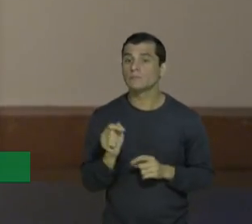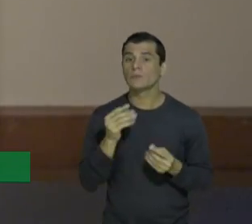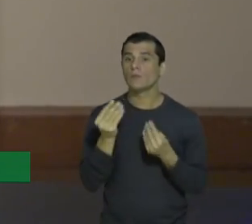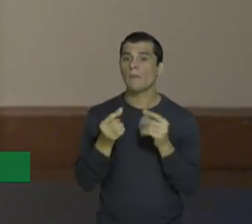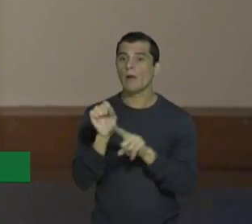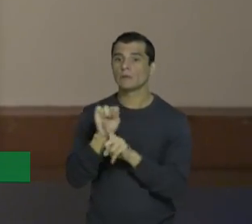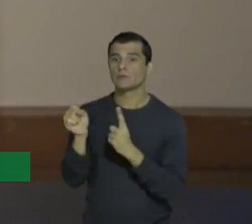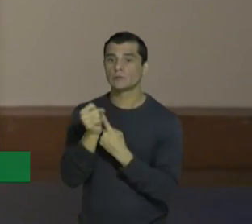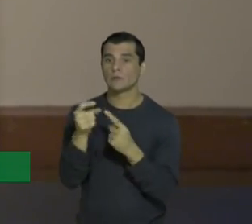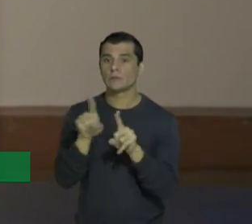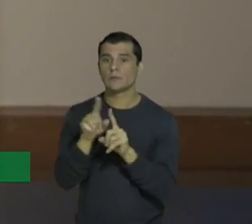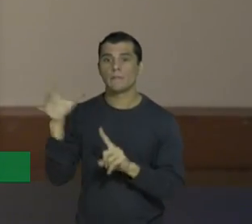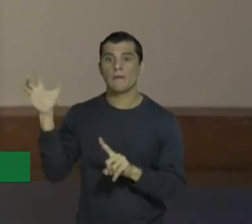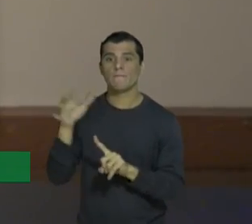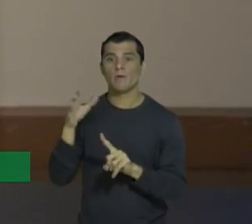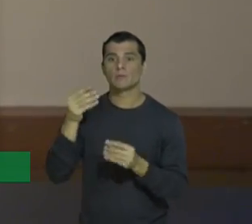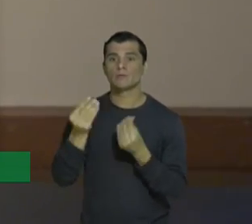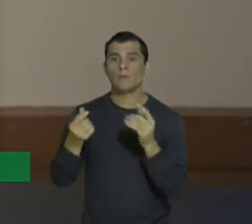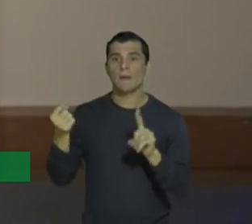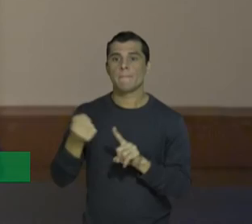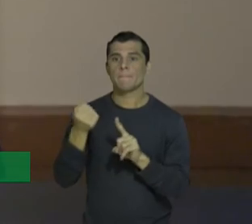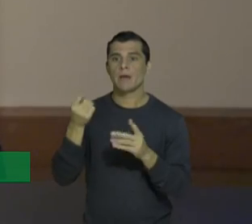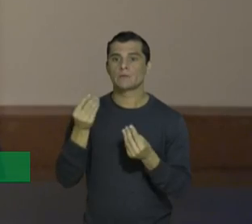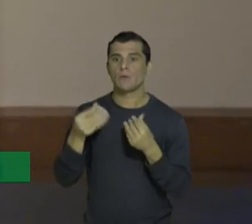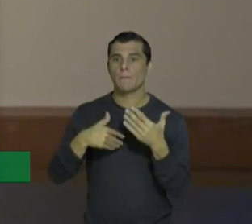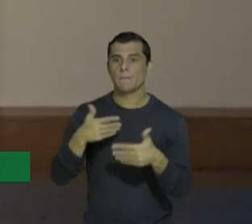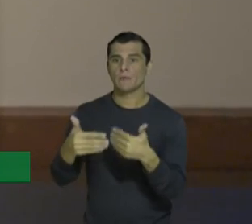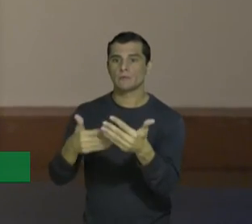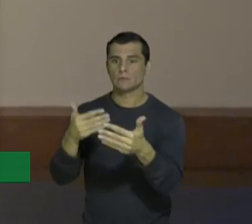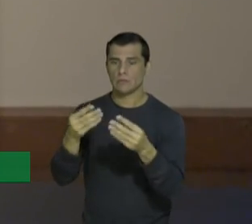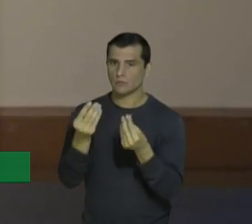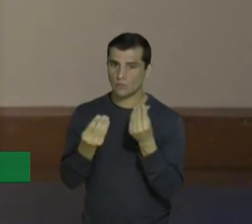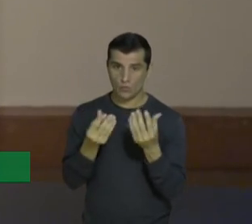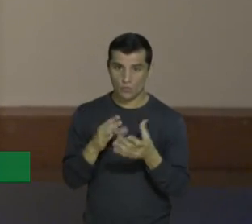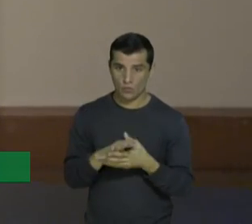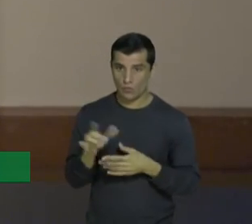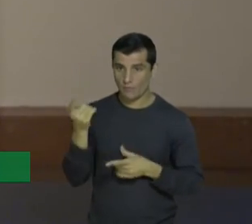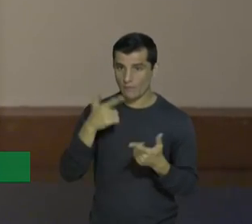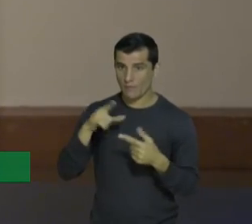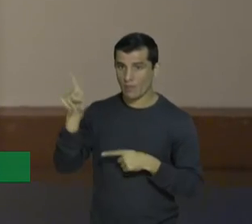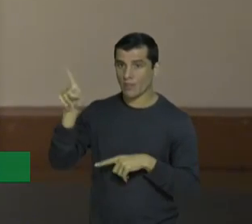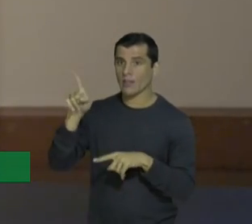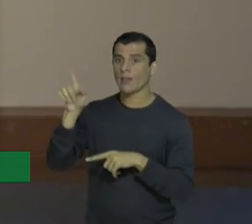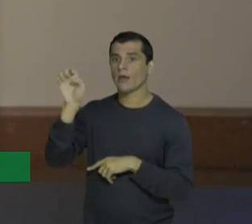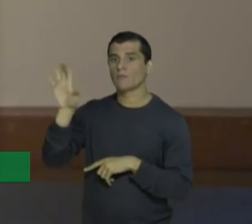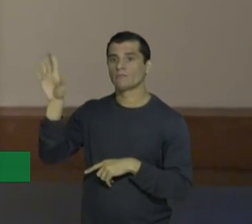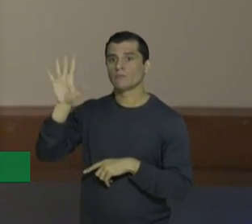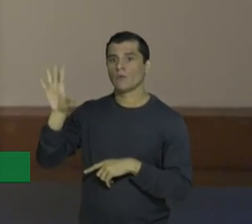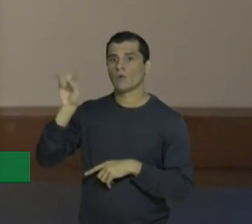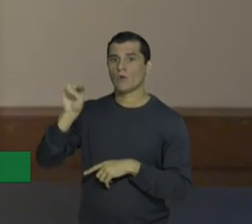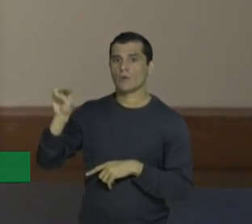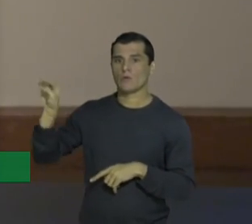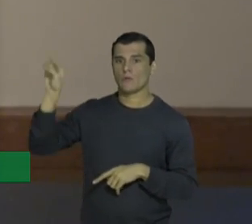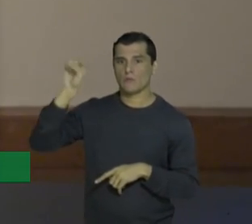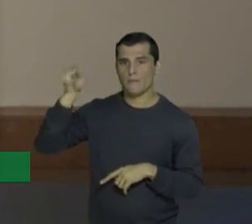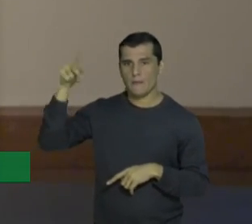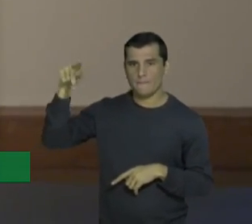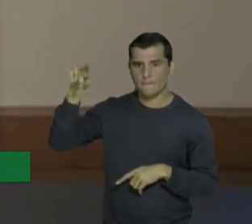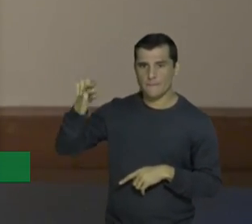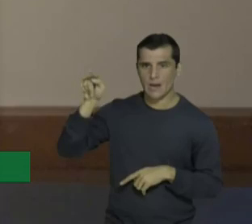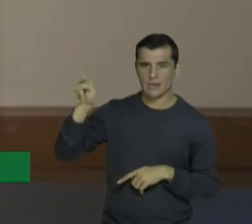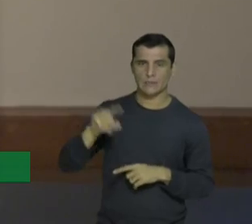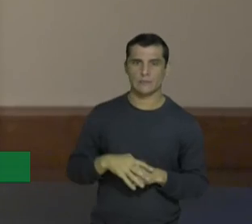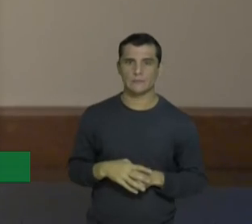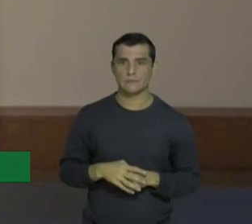eh podem impactar o processo de ratificação na União Europeia do do do eventual acordo quando finalmente